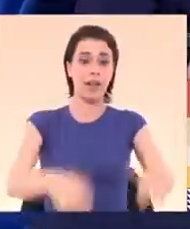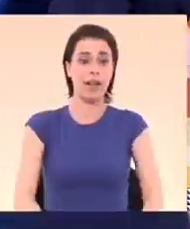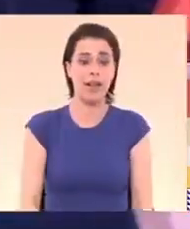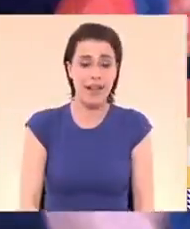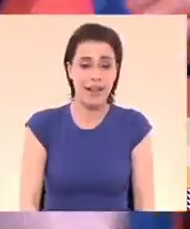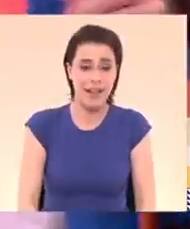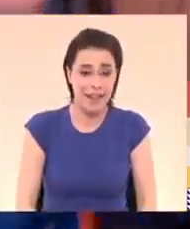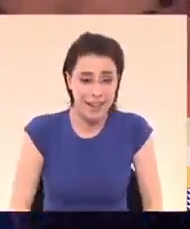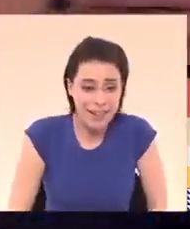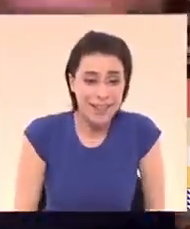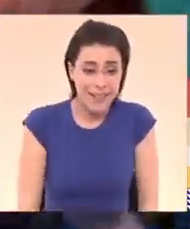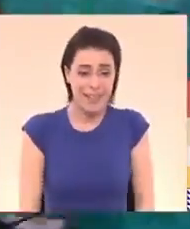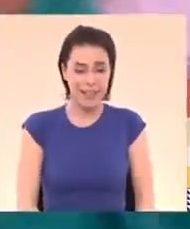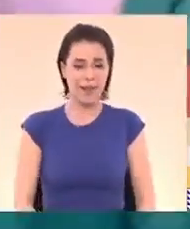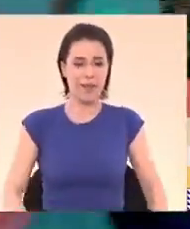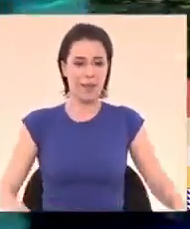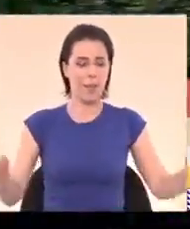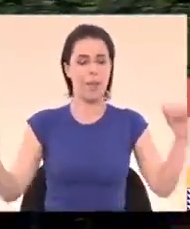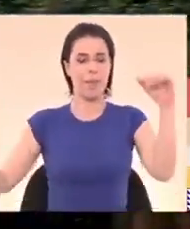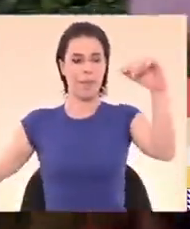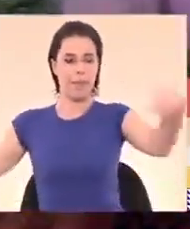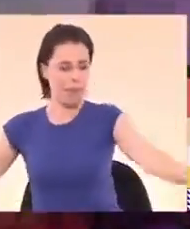este lado, pá.